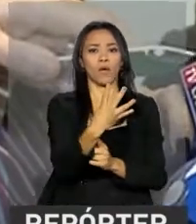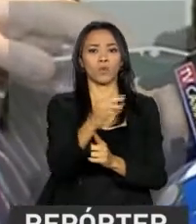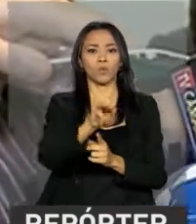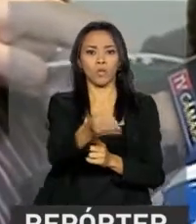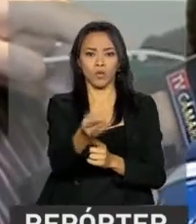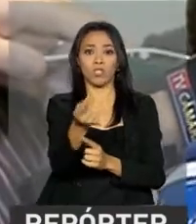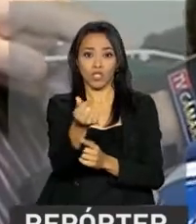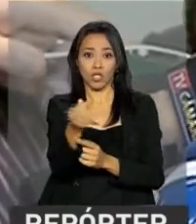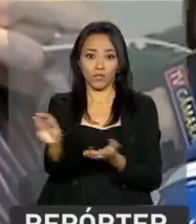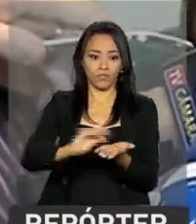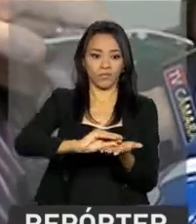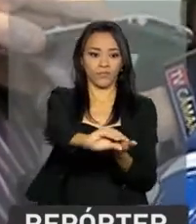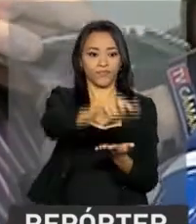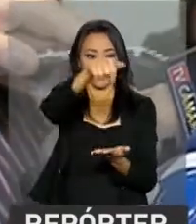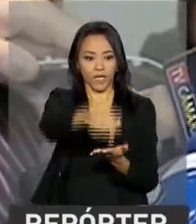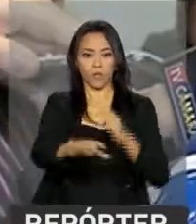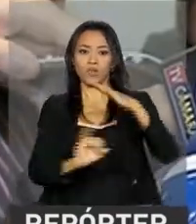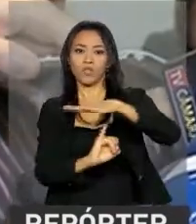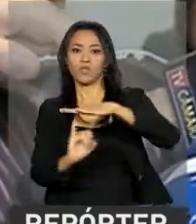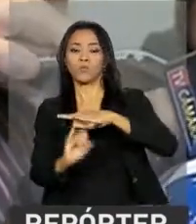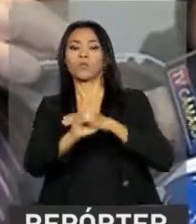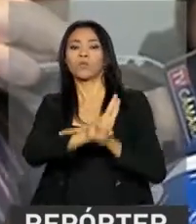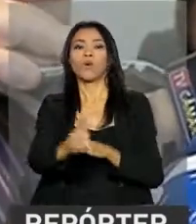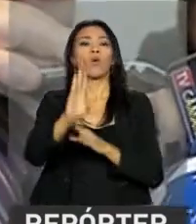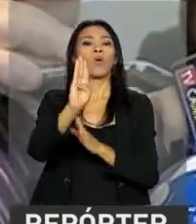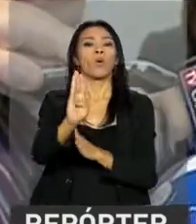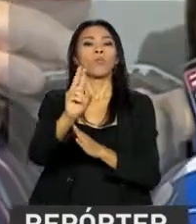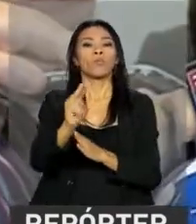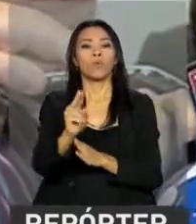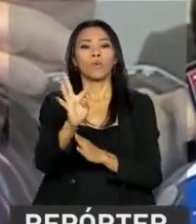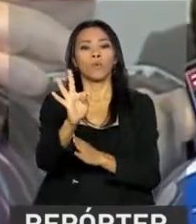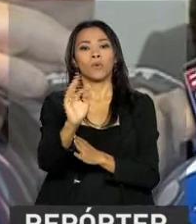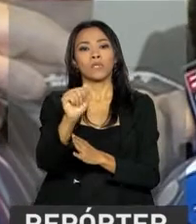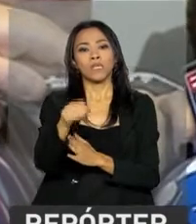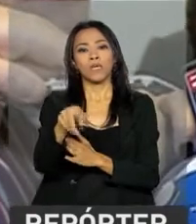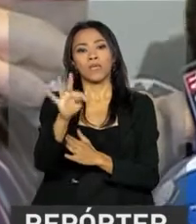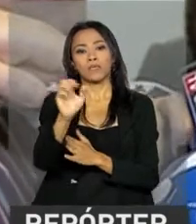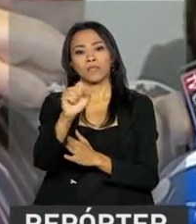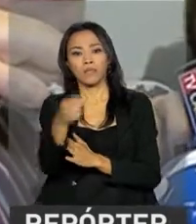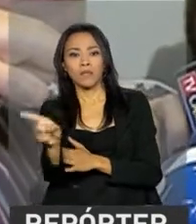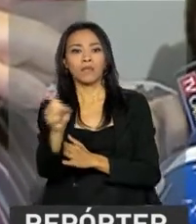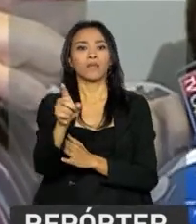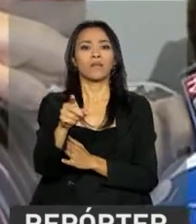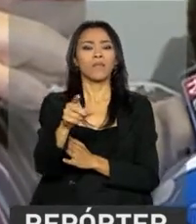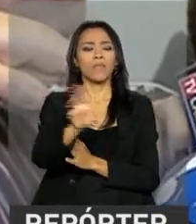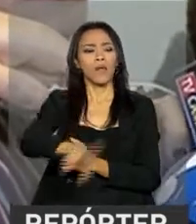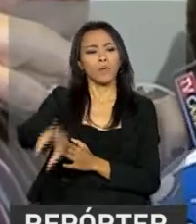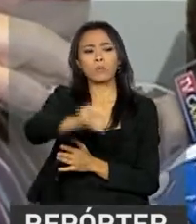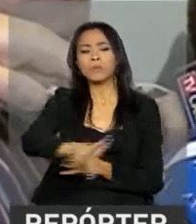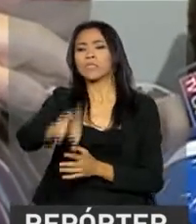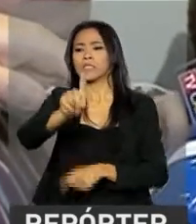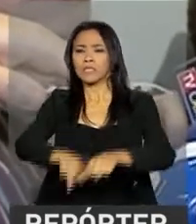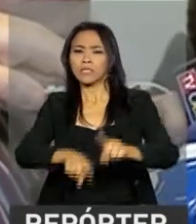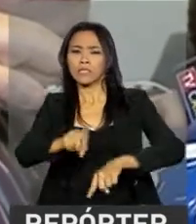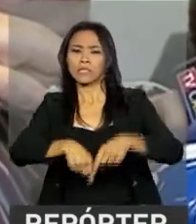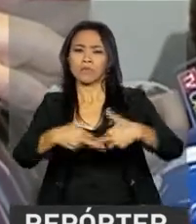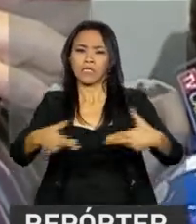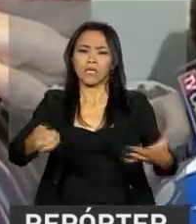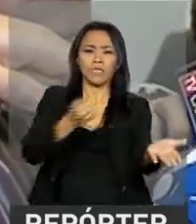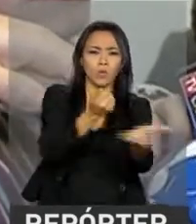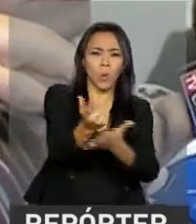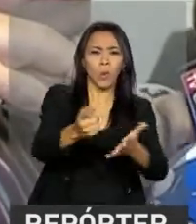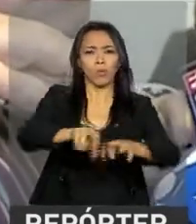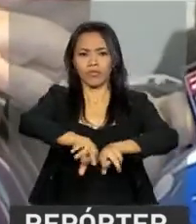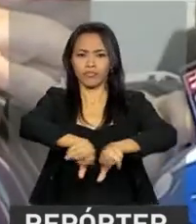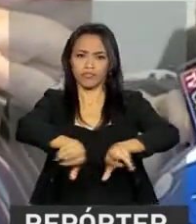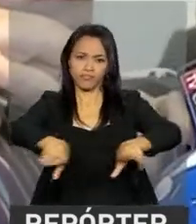destinados ao butantan para a modernização do seu parque fabril para o cumprimento de boas